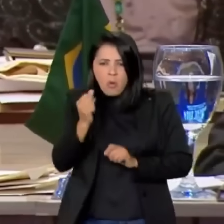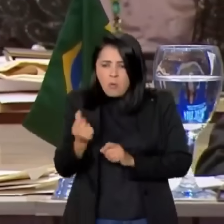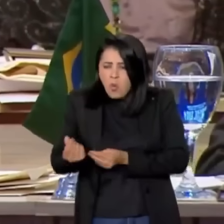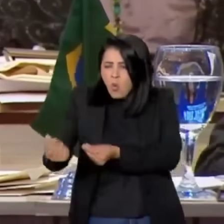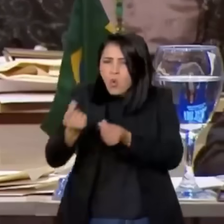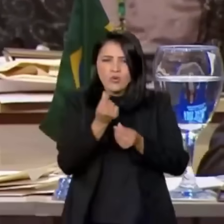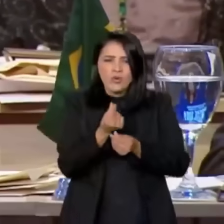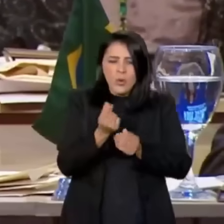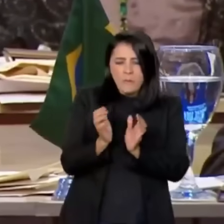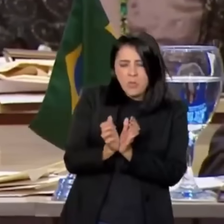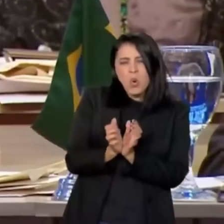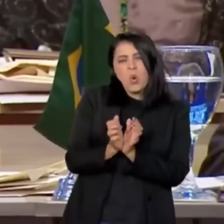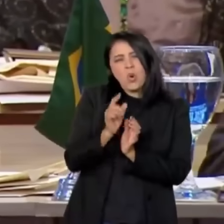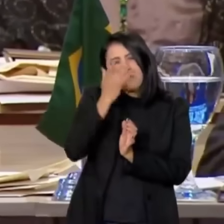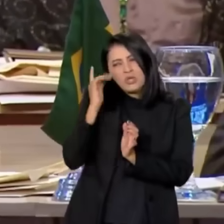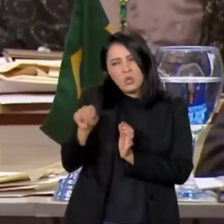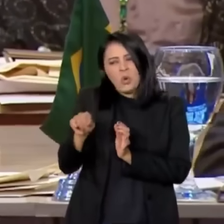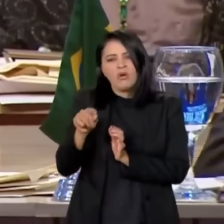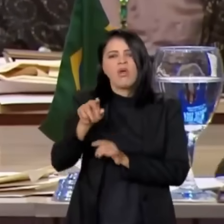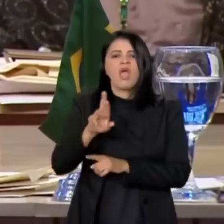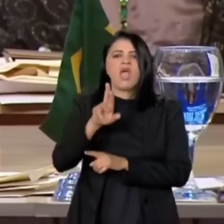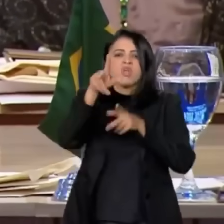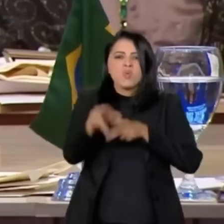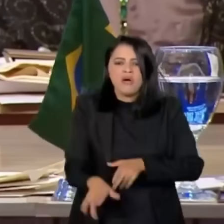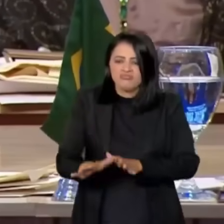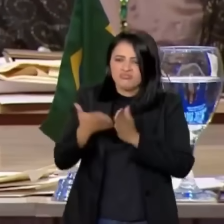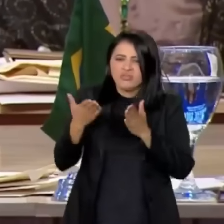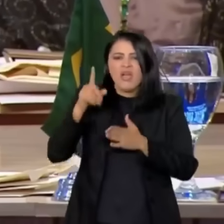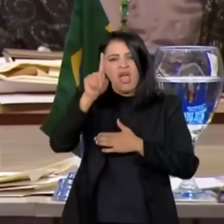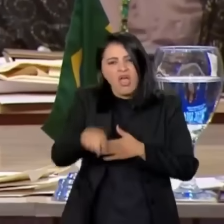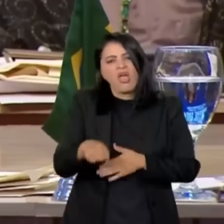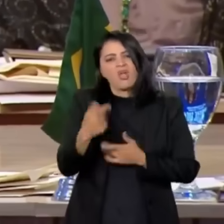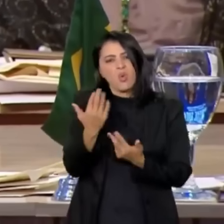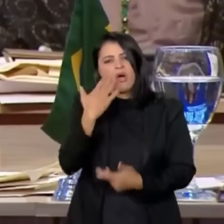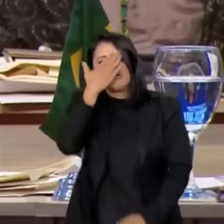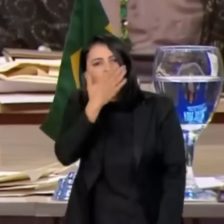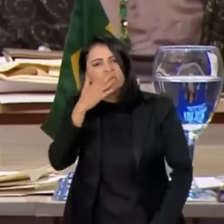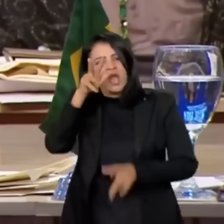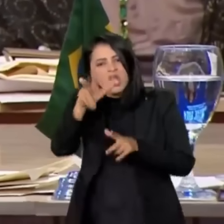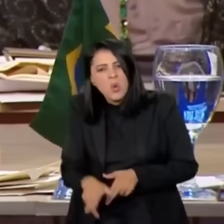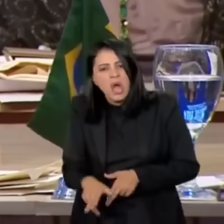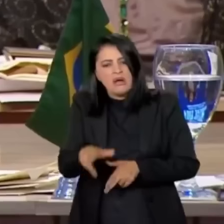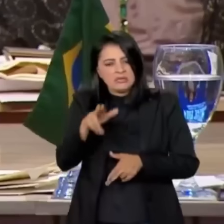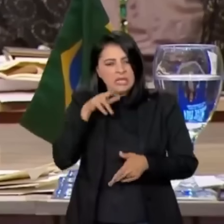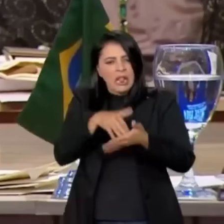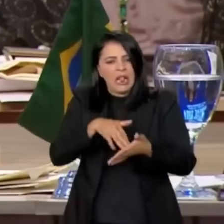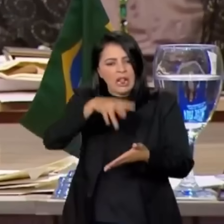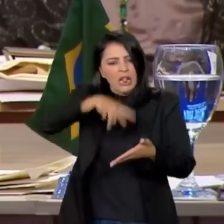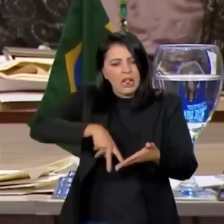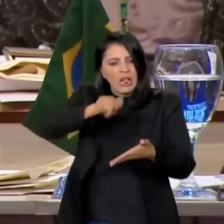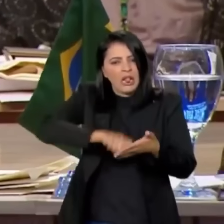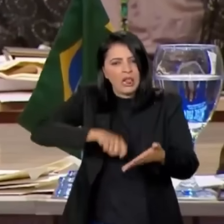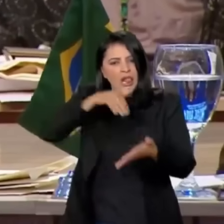poucos simboliza miséria, simboliza prostituição, simboliza analfabetismo, simboliza